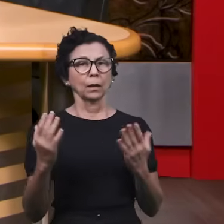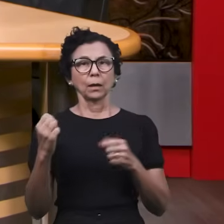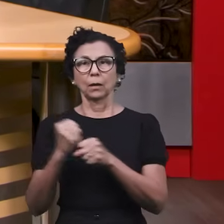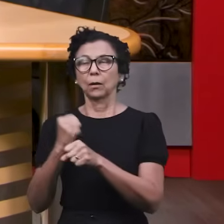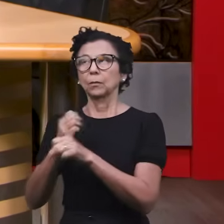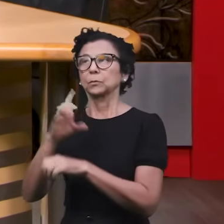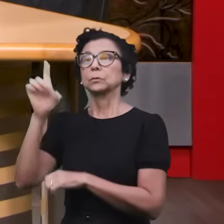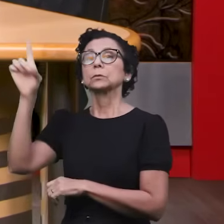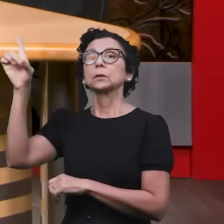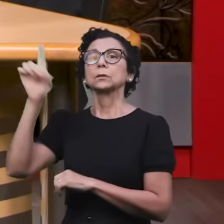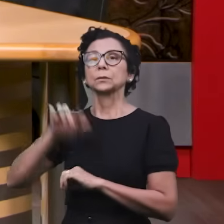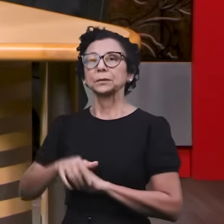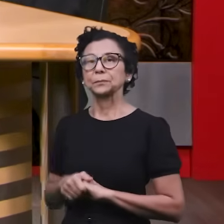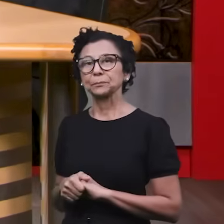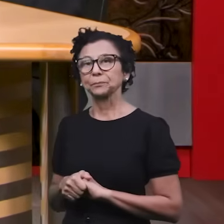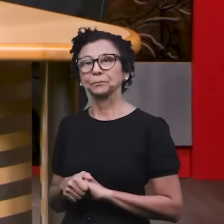coisa.